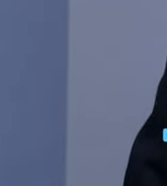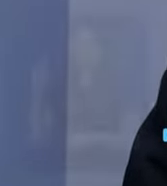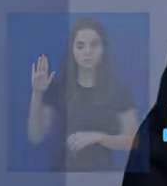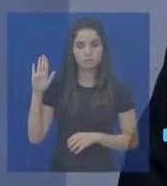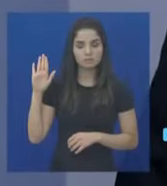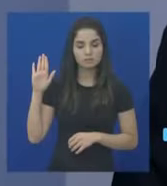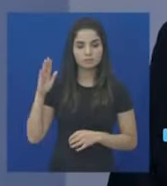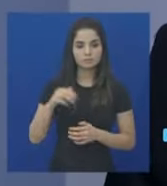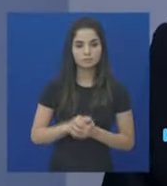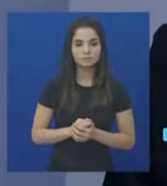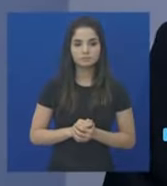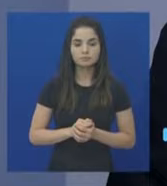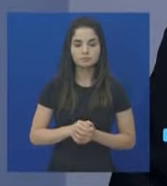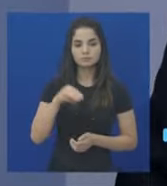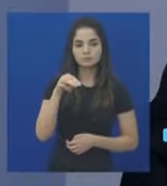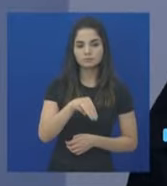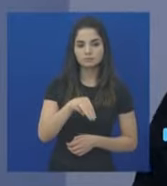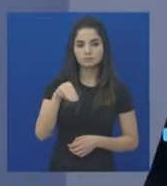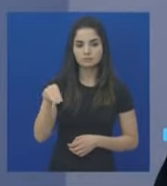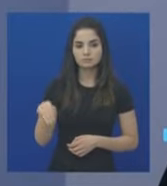Marcos Mendes.